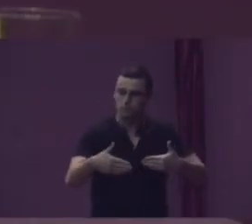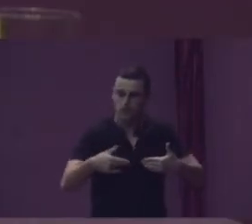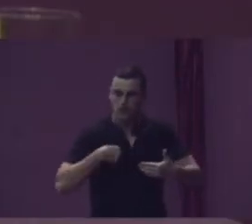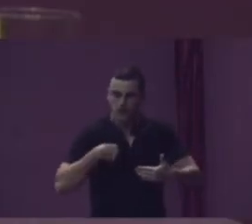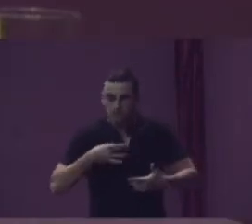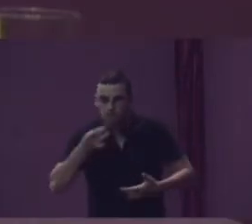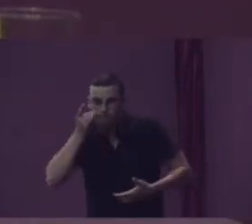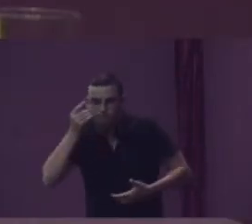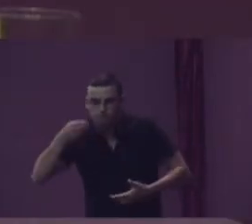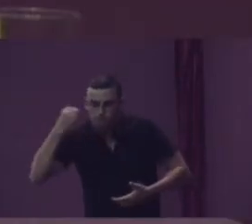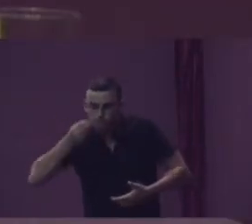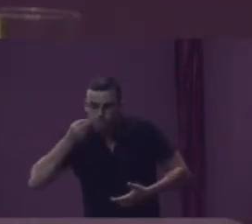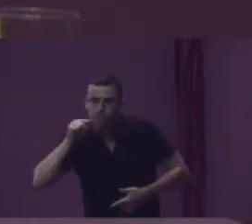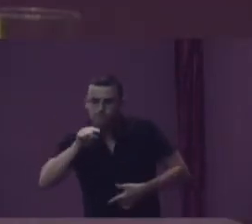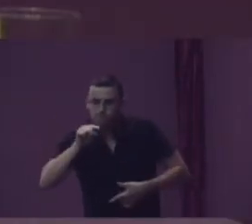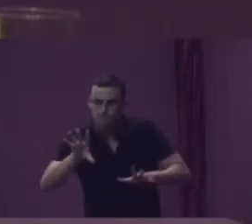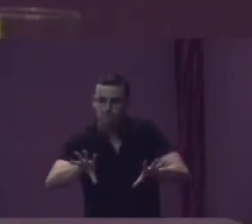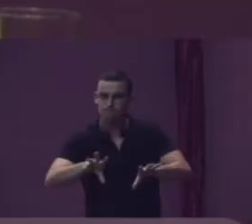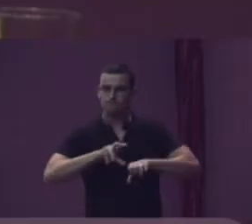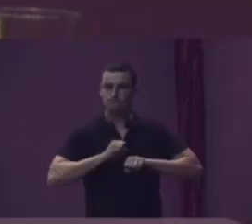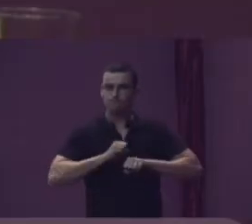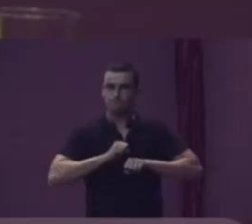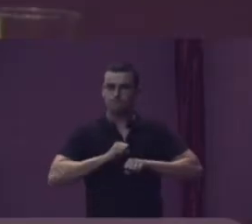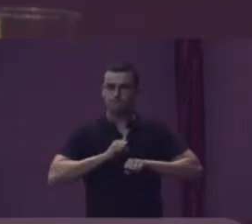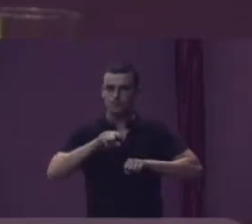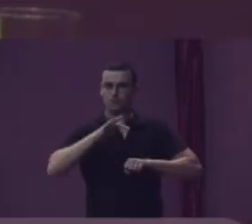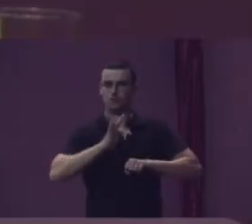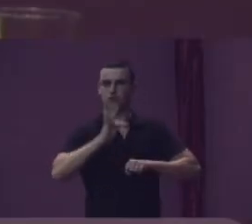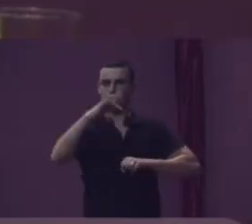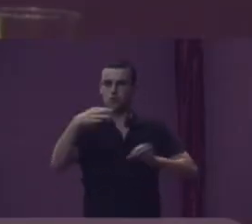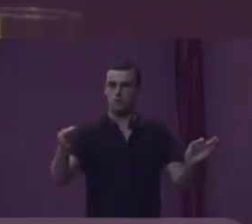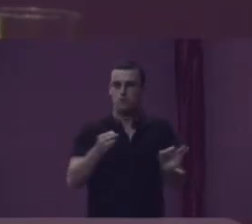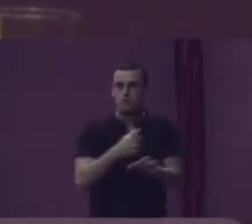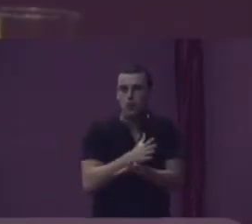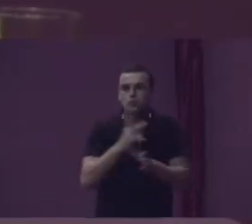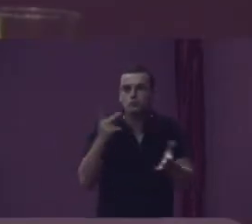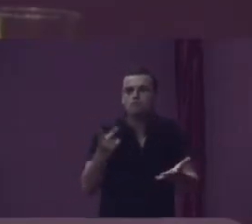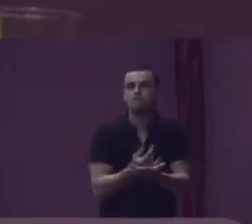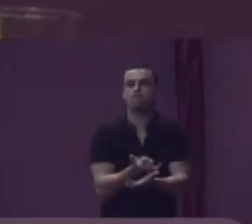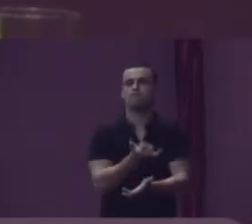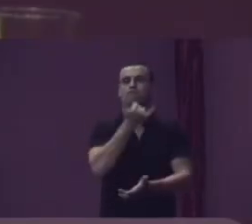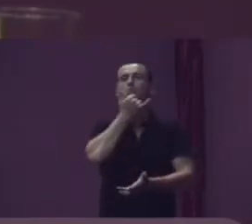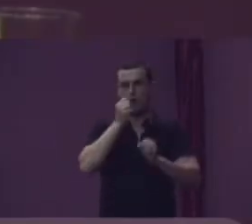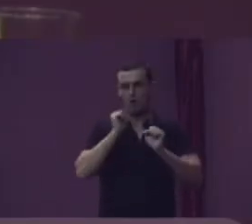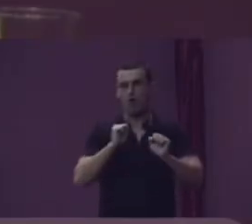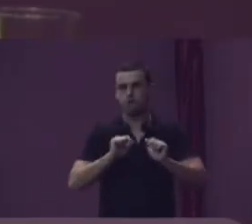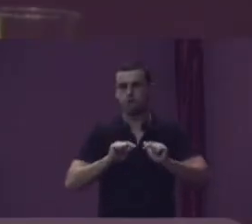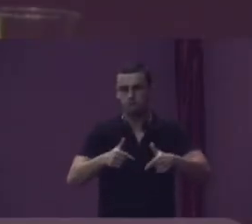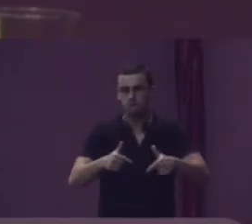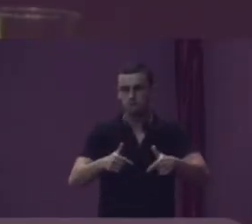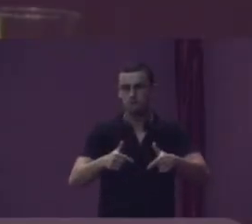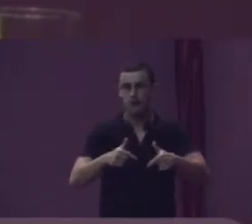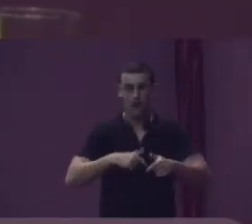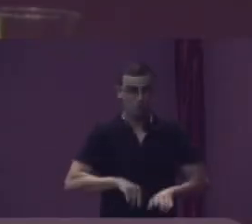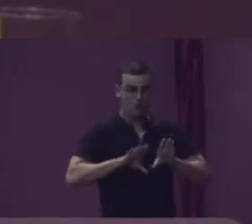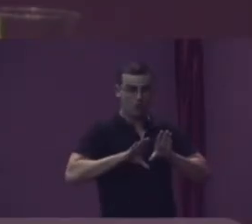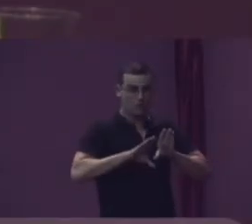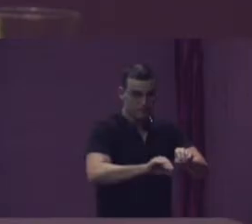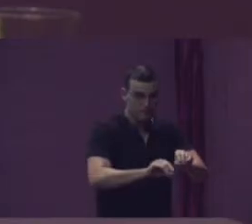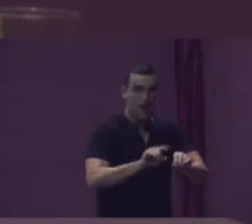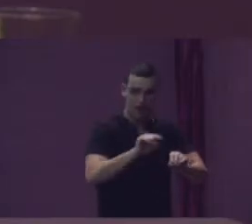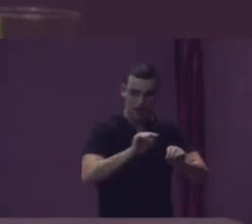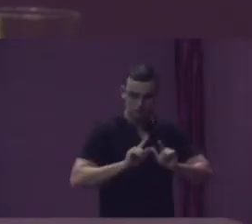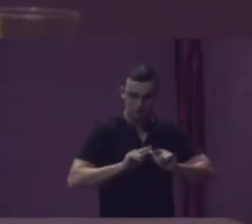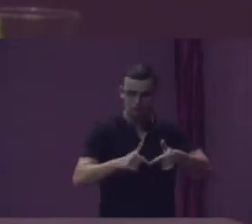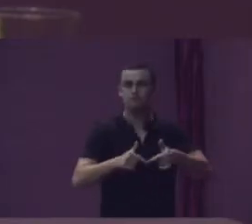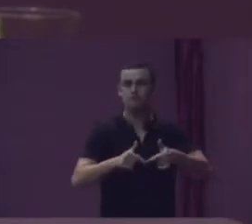profissional pronto para atuar em quaisquer circunstâncias. Antever e intervir é o modo de agir dessa